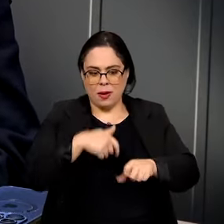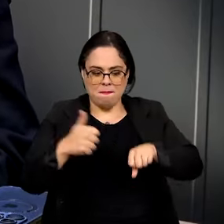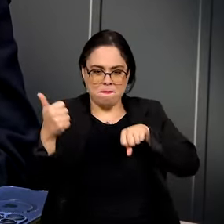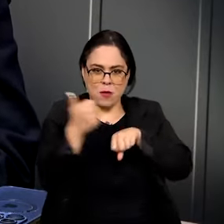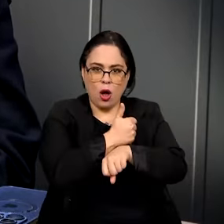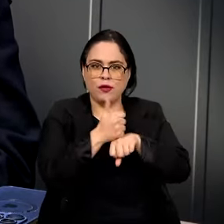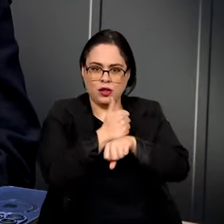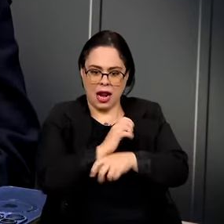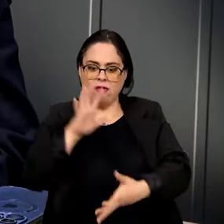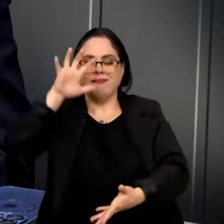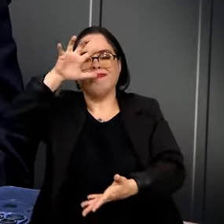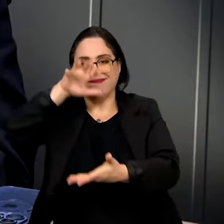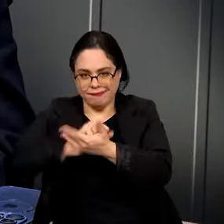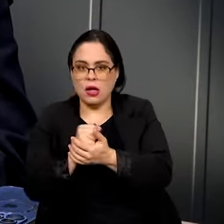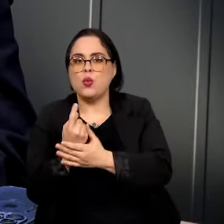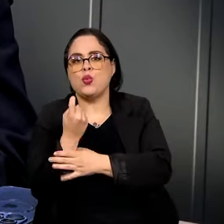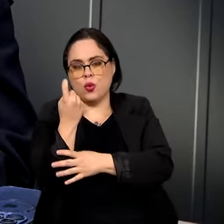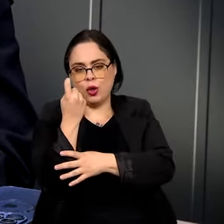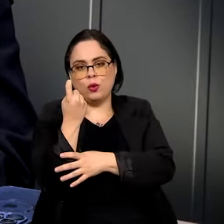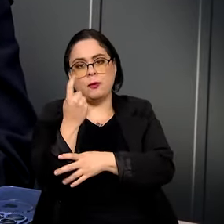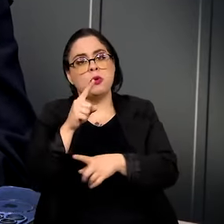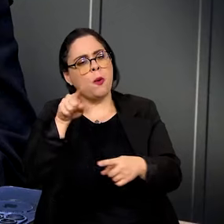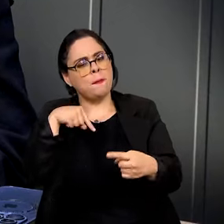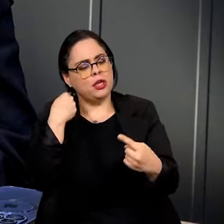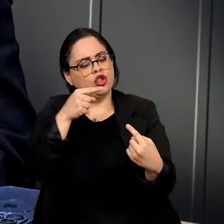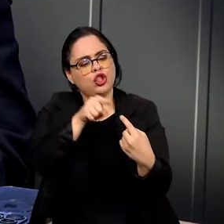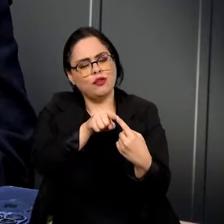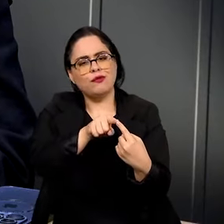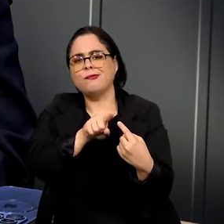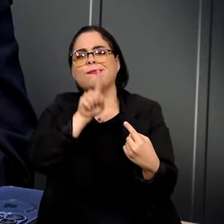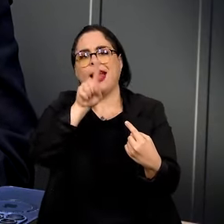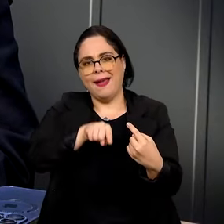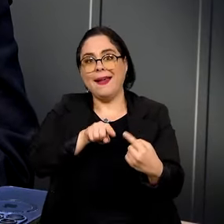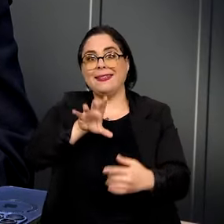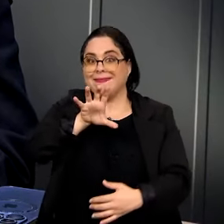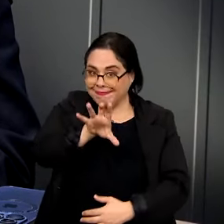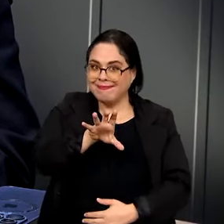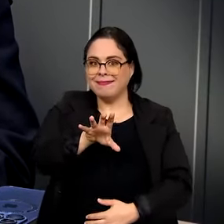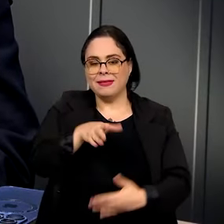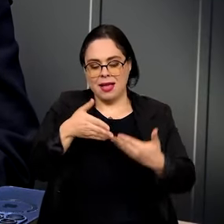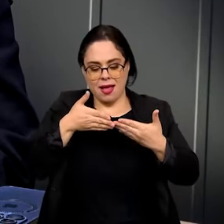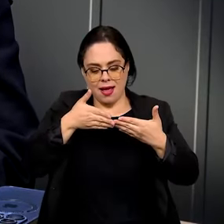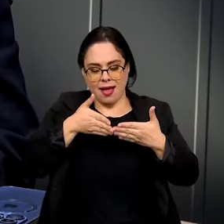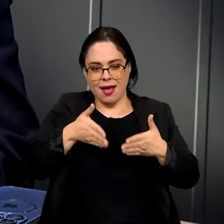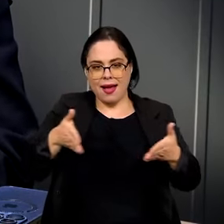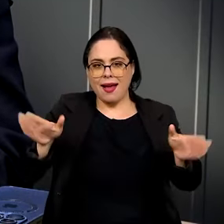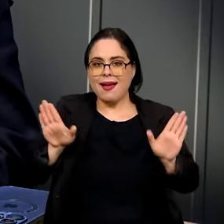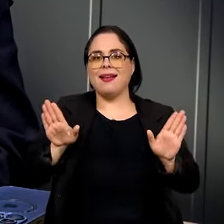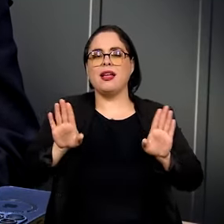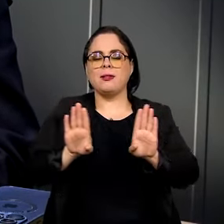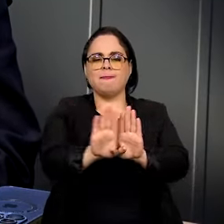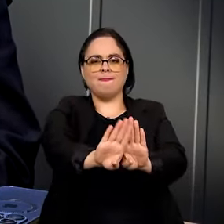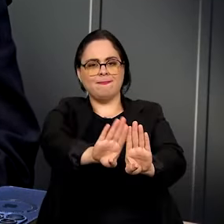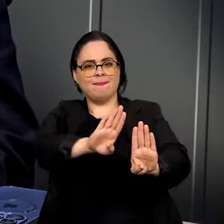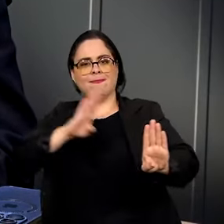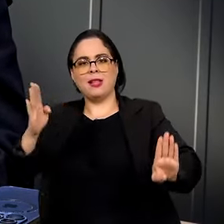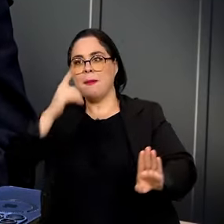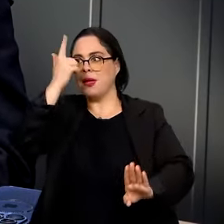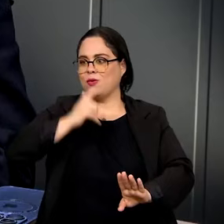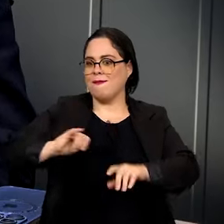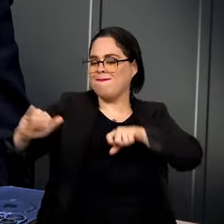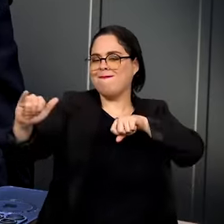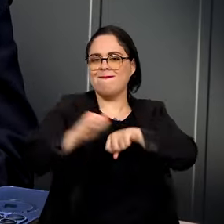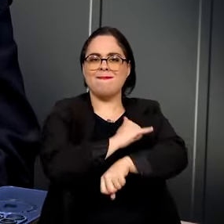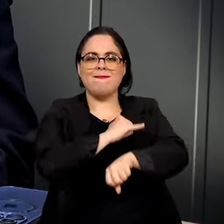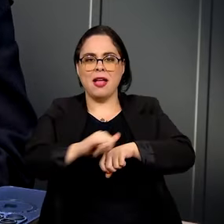profissionais ao cadastr né E a nossa missão é exatamente essa né abrir uma porta de